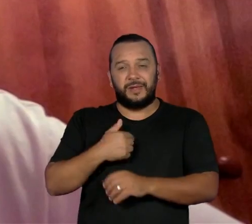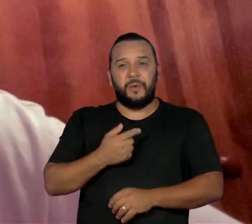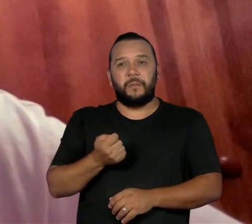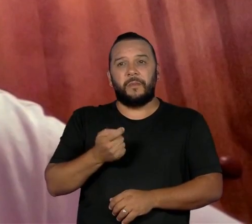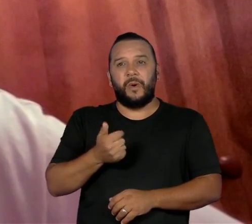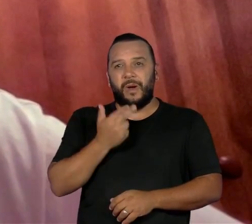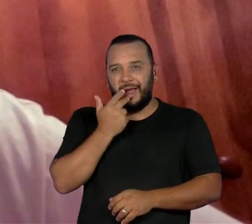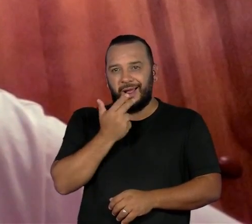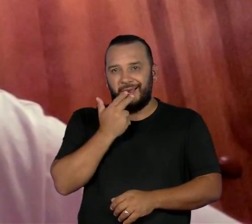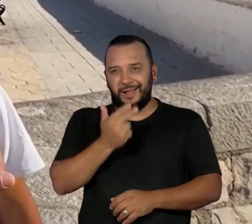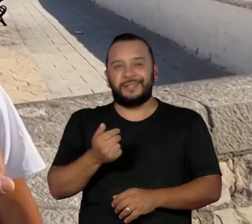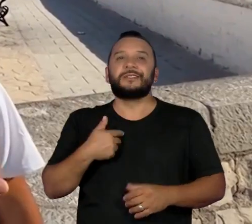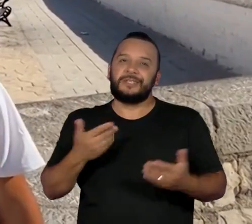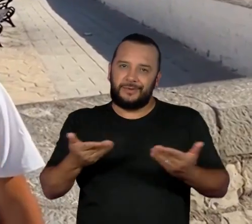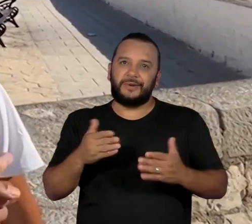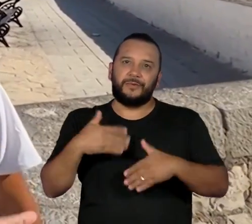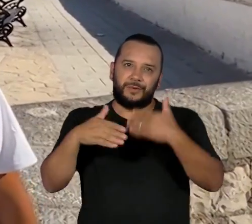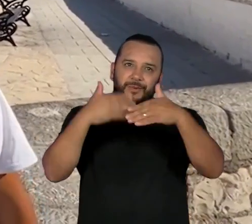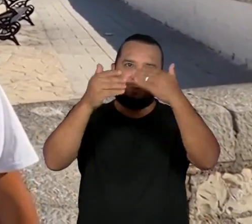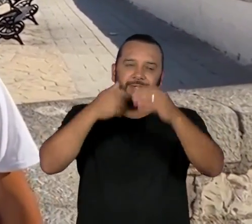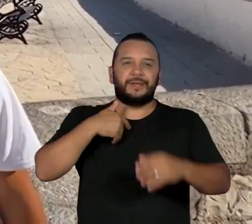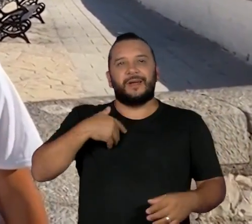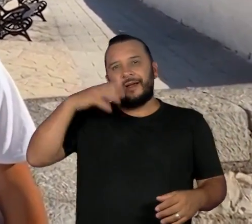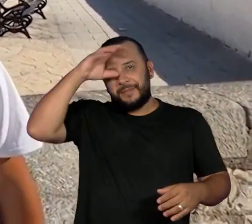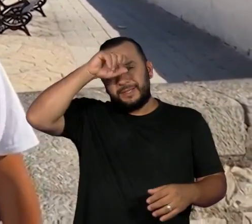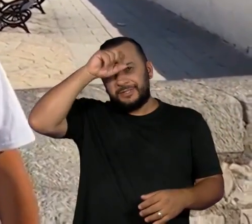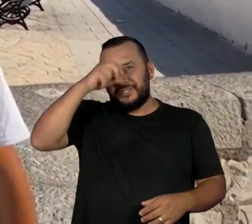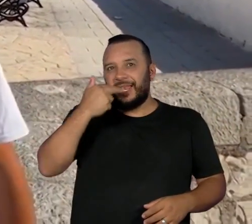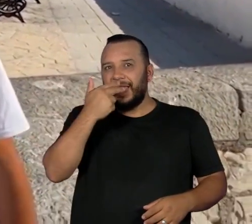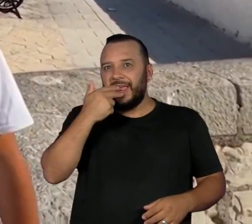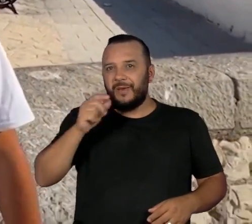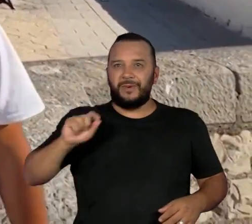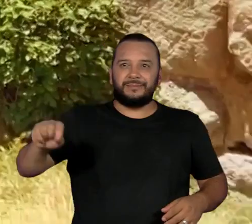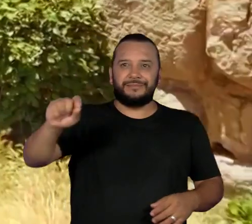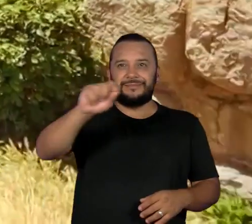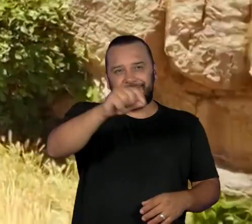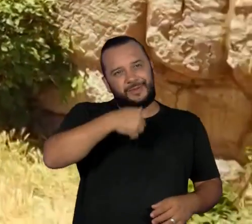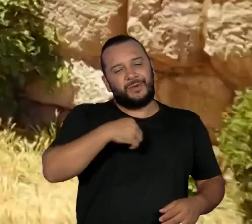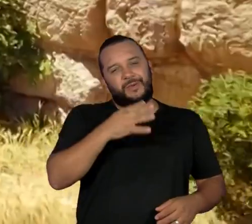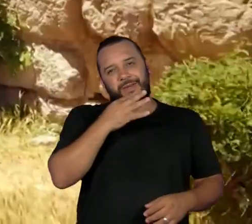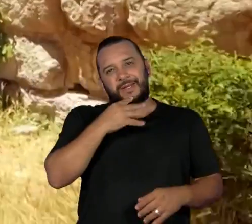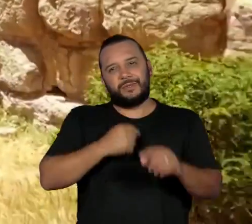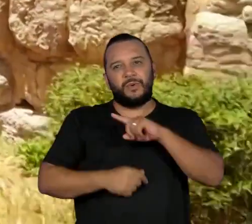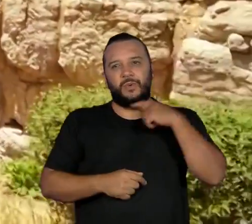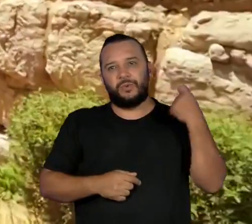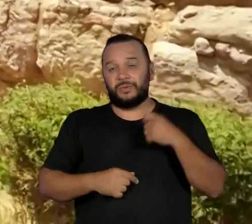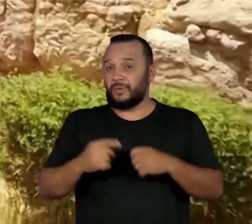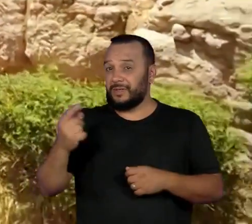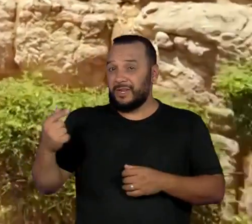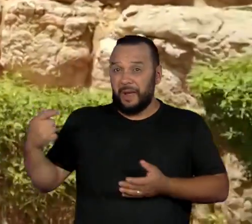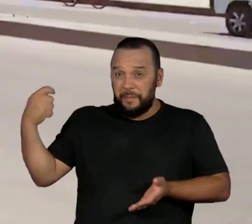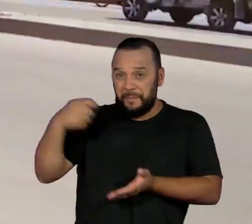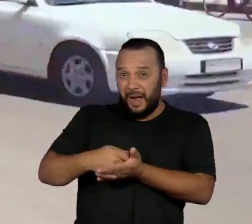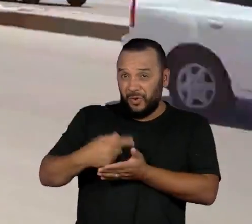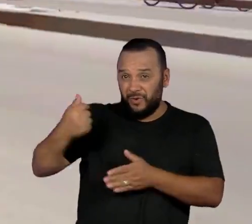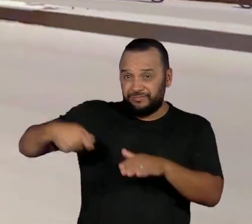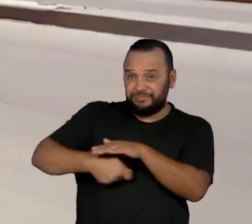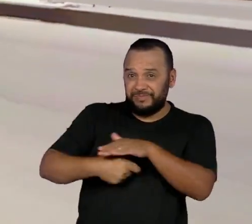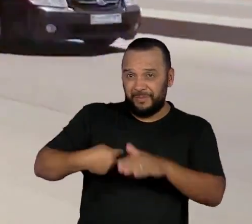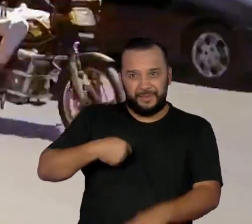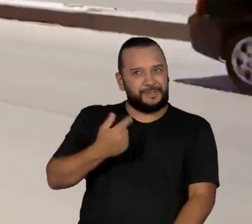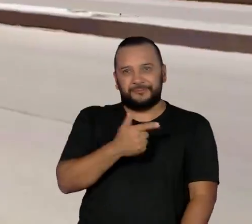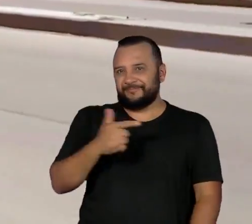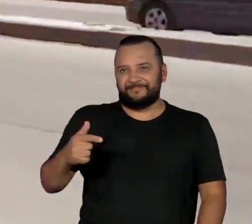hoje eu venho evoluindo bastante, hoje eu venho aprendendo outras línguas, falo até um pouco russo. Eu não tenho patrocínio ainda, isso está sendo um dos meus